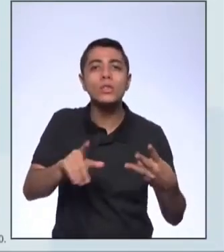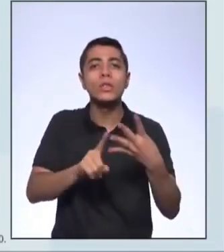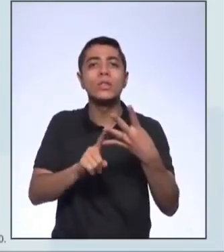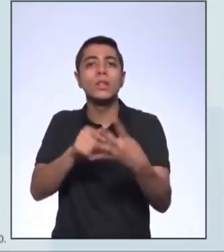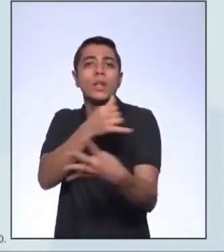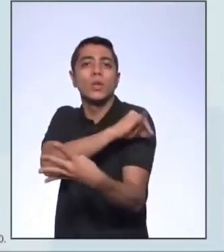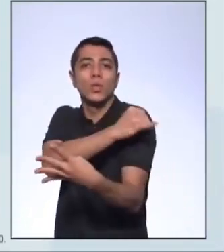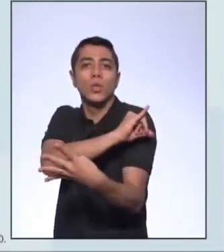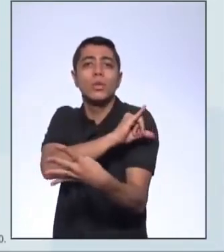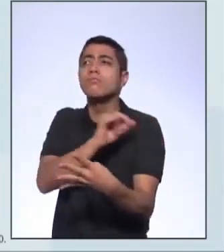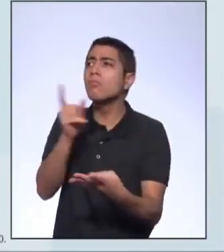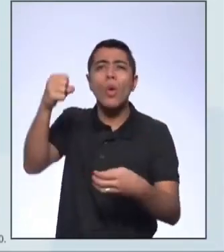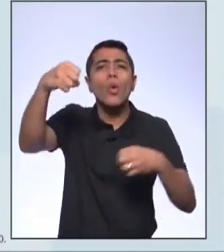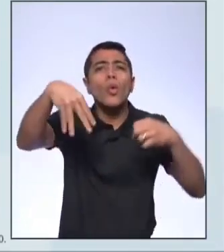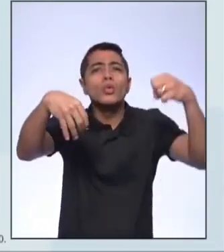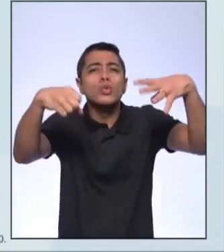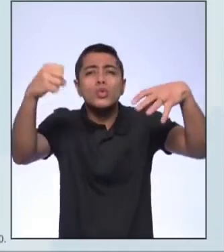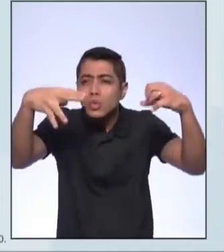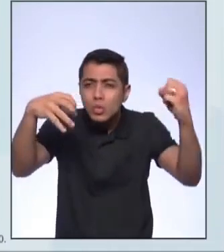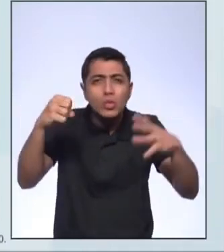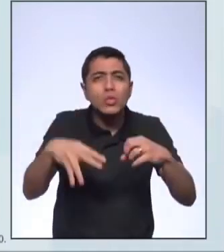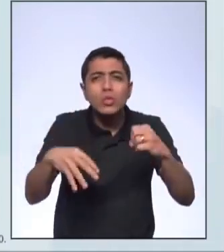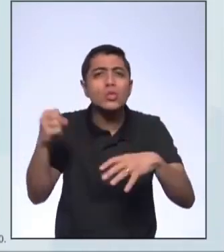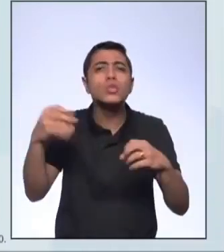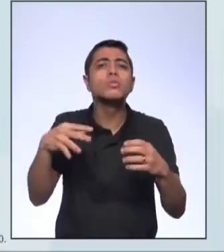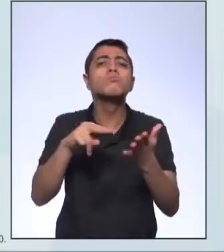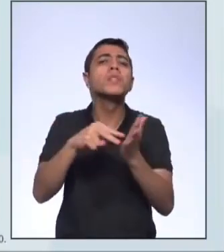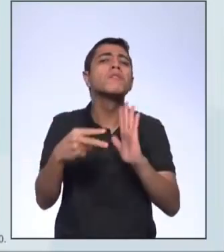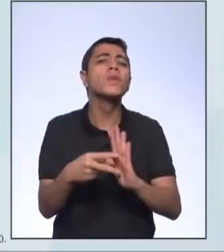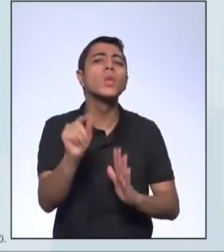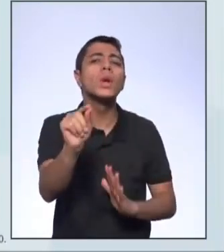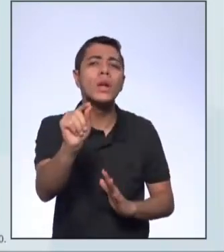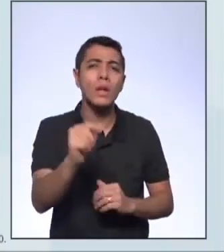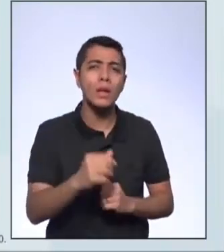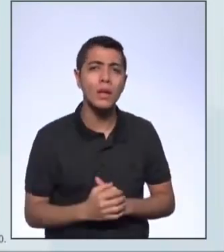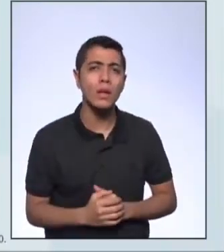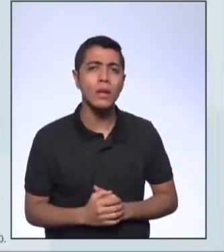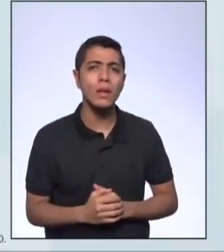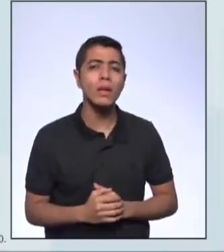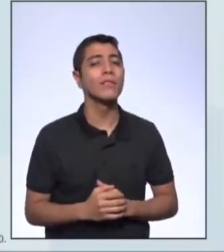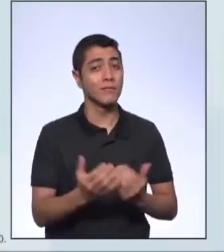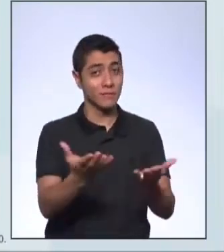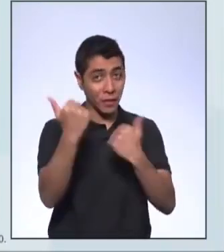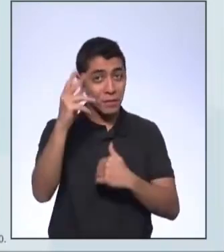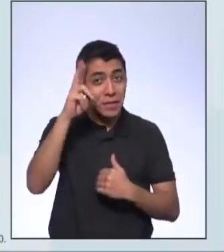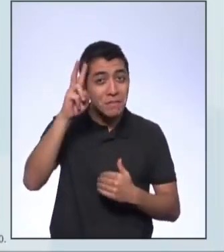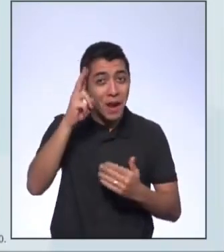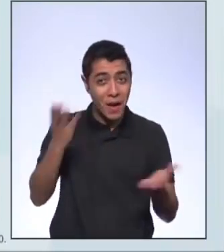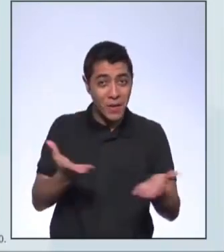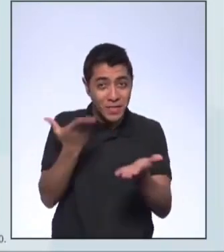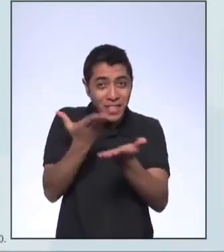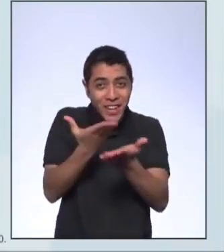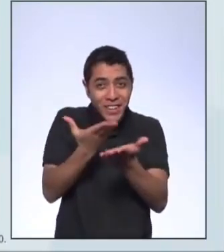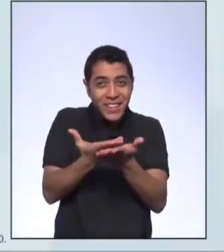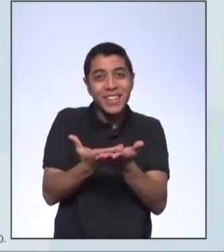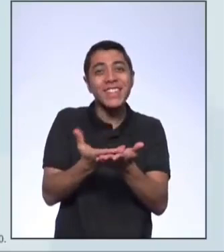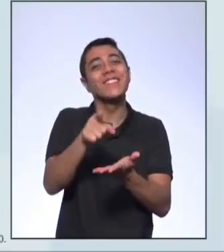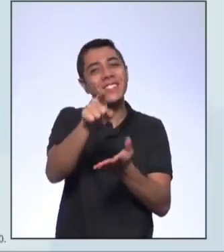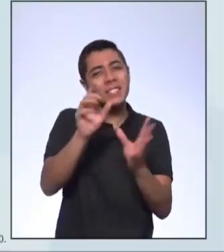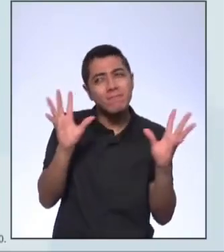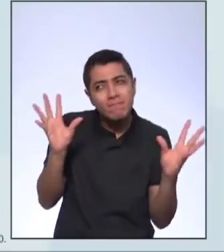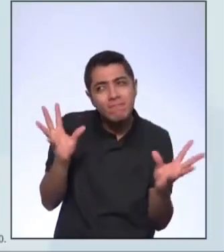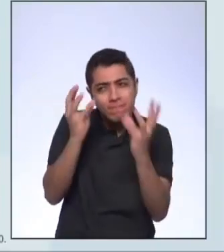será que essas duas essas áreas Claras significam Então vamos lembrar de tudo que a gente viu na aula de hoje para vocês fazerem